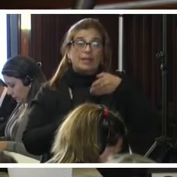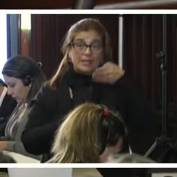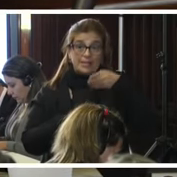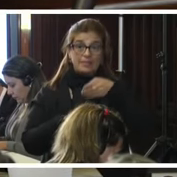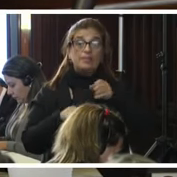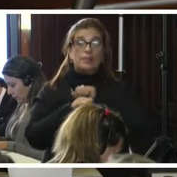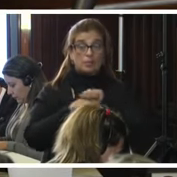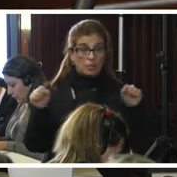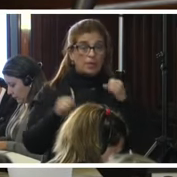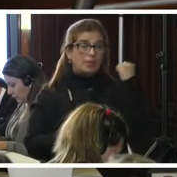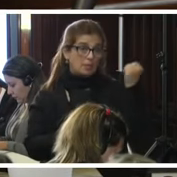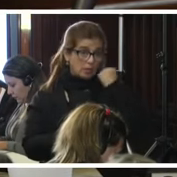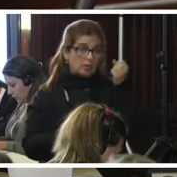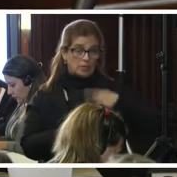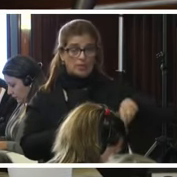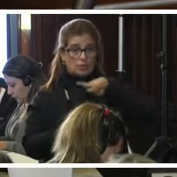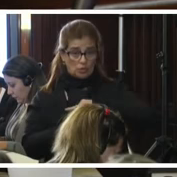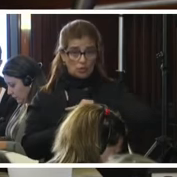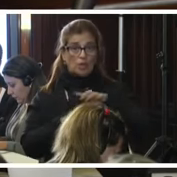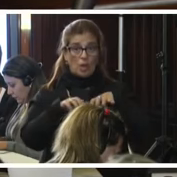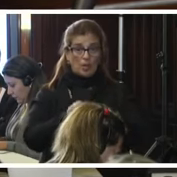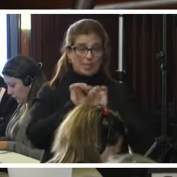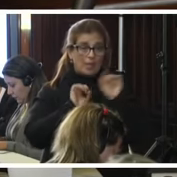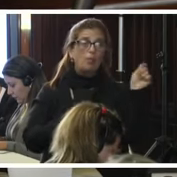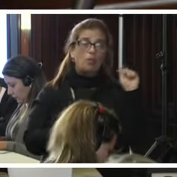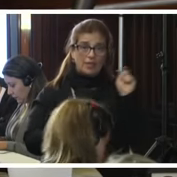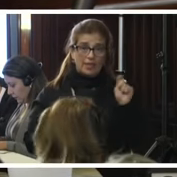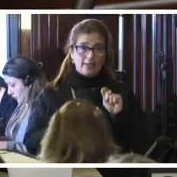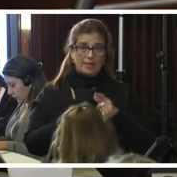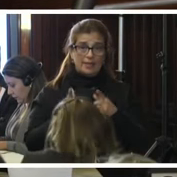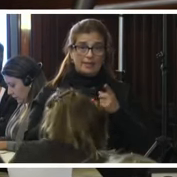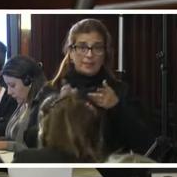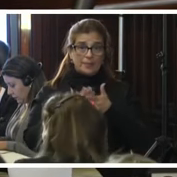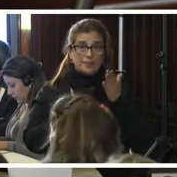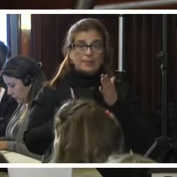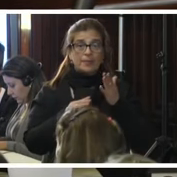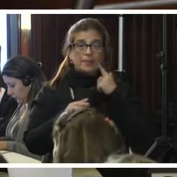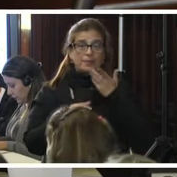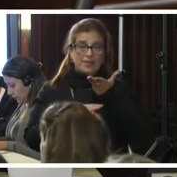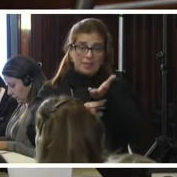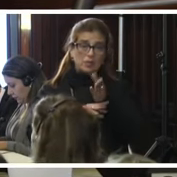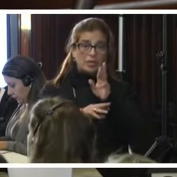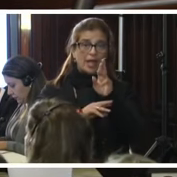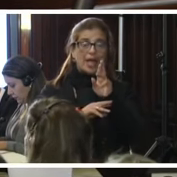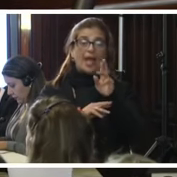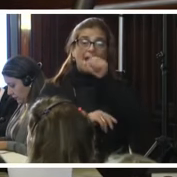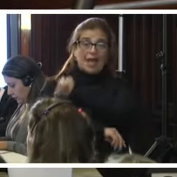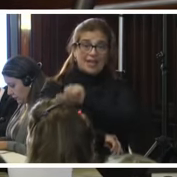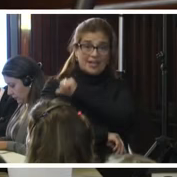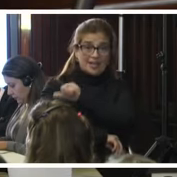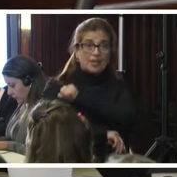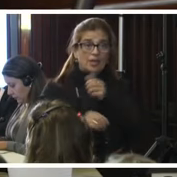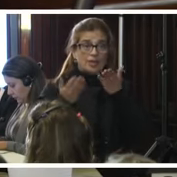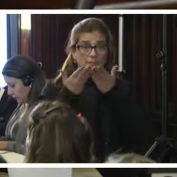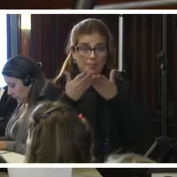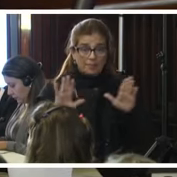nessa importantíssima audiência pública. Sou Lívia Cáceres, da Defensoria Pública do Estado do Rio de Janeiro, e dividirei essa fala inicial com minhas